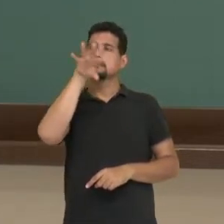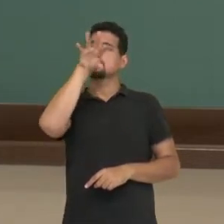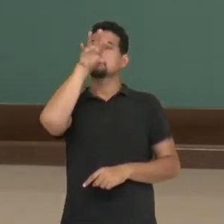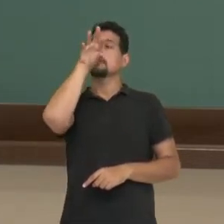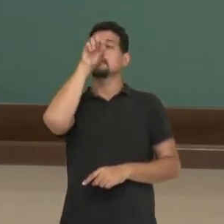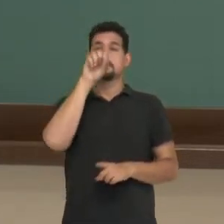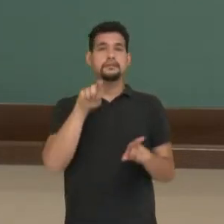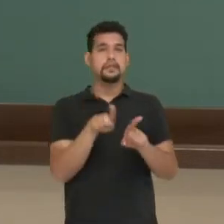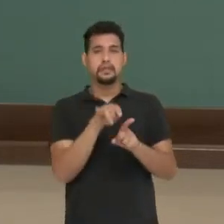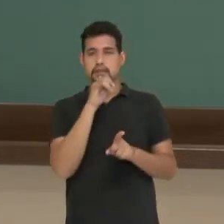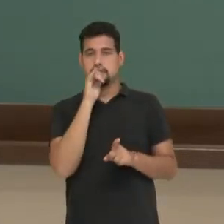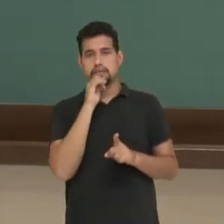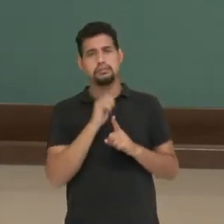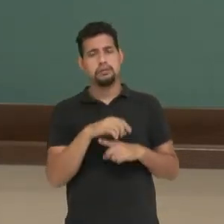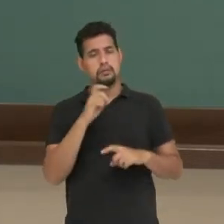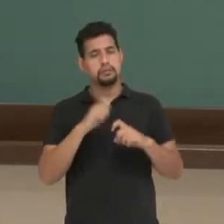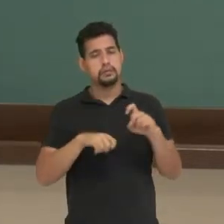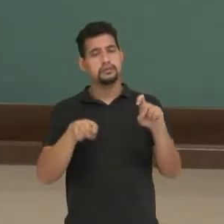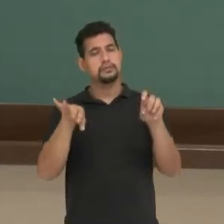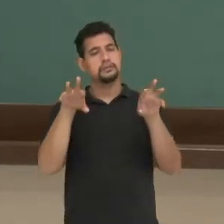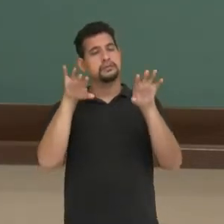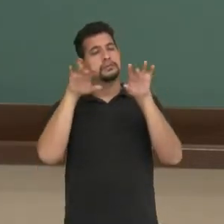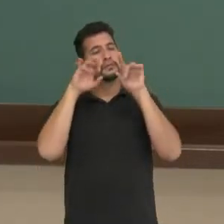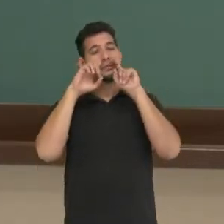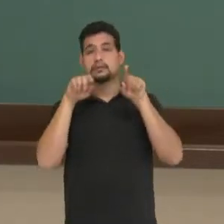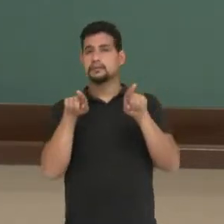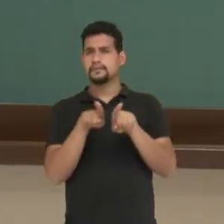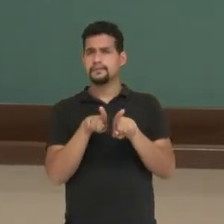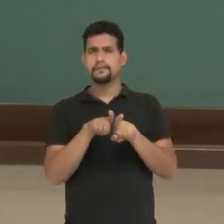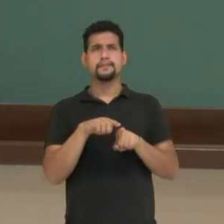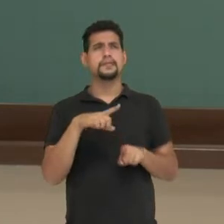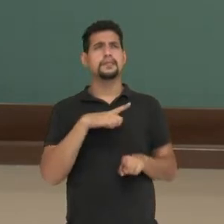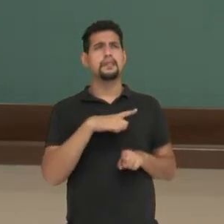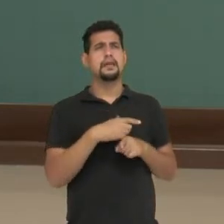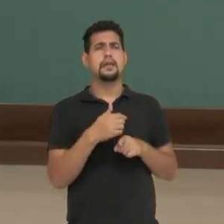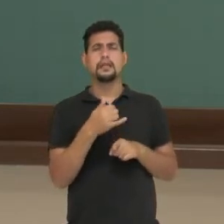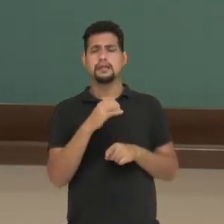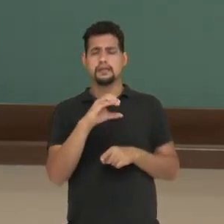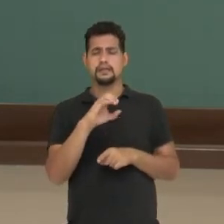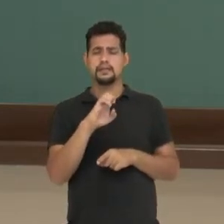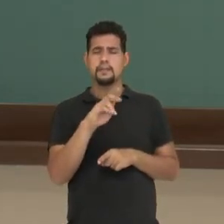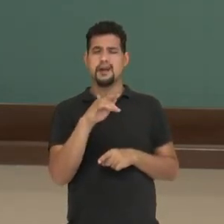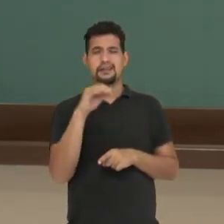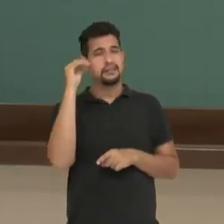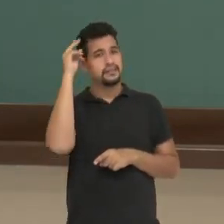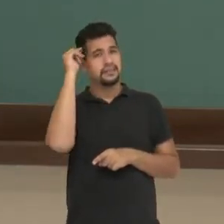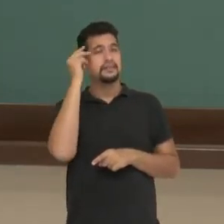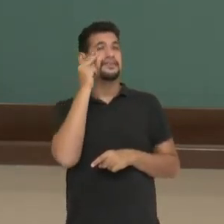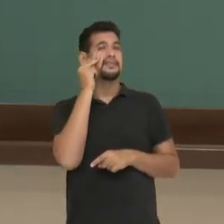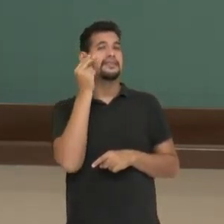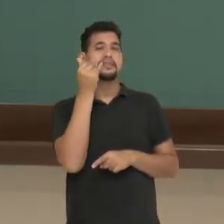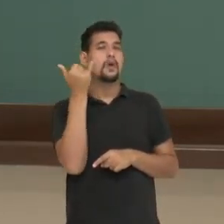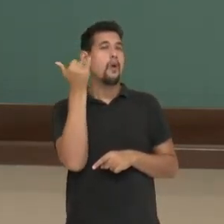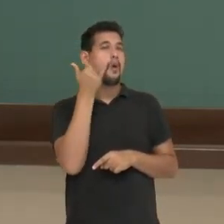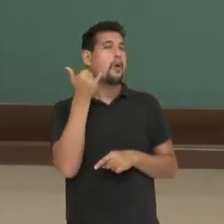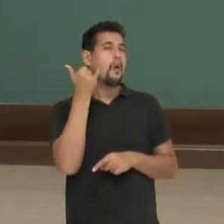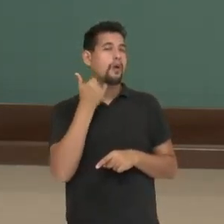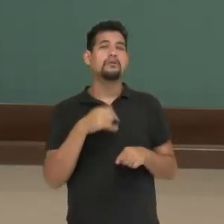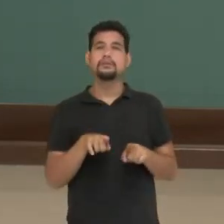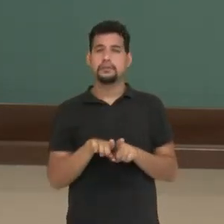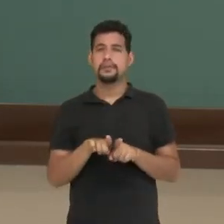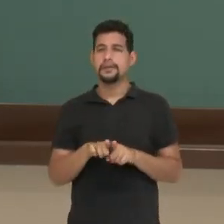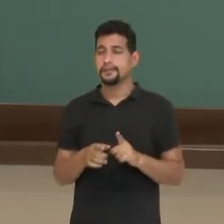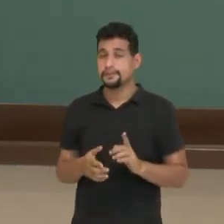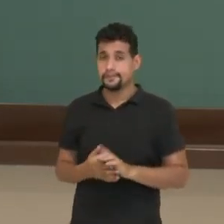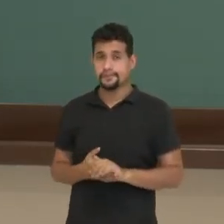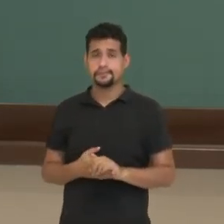exemplo, na época da reprodução. Glândulas sebáceas que dão aquela oleosidade na pele, que é a proteção da pele.